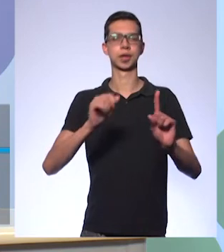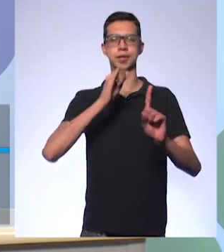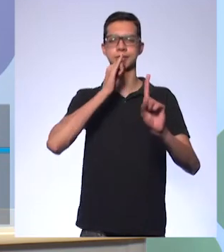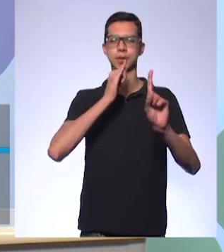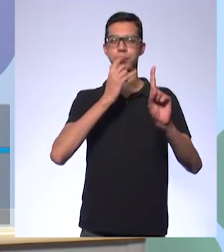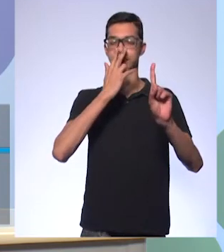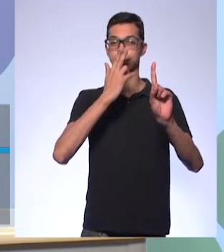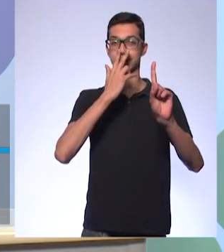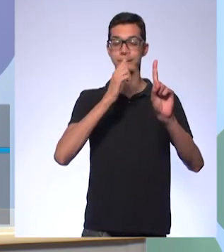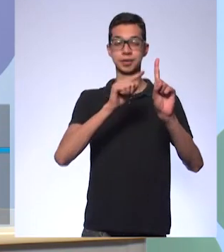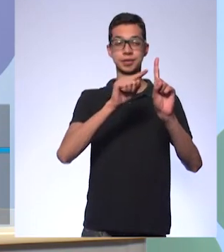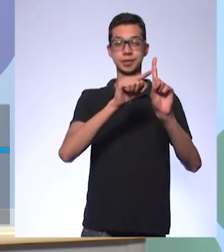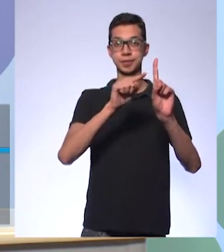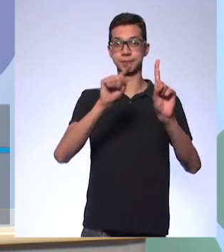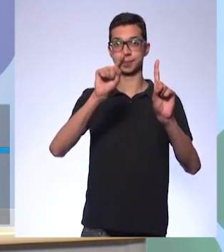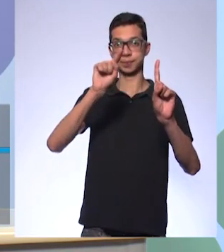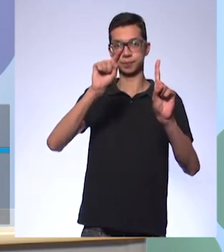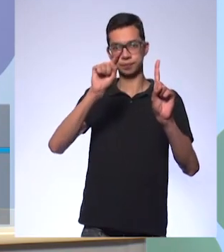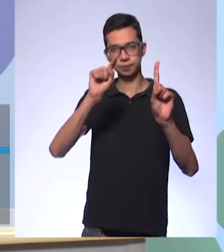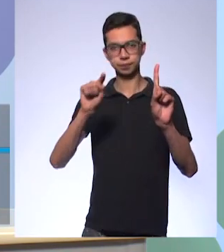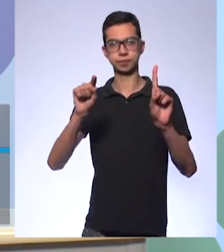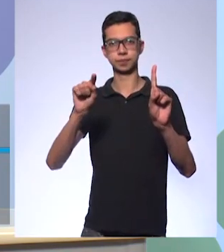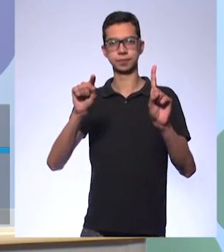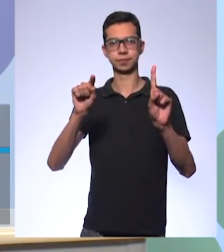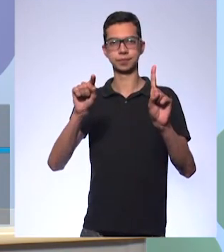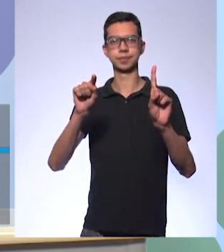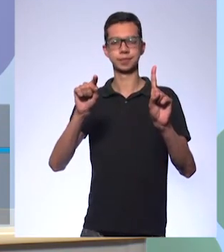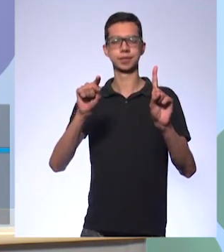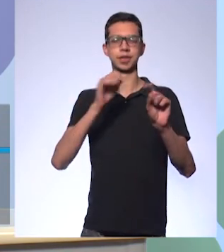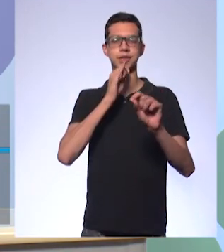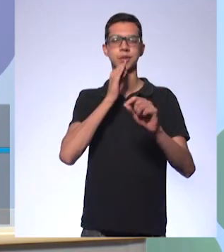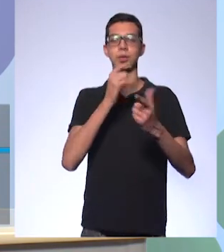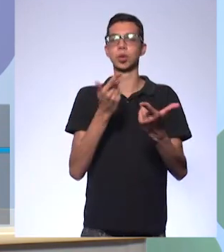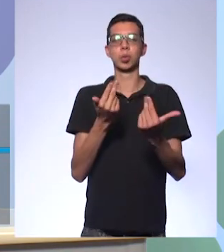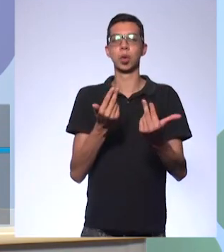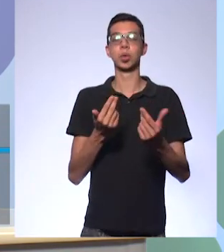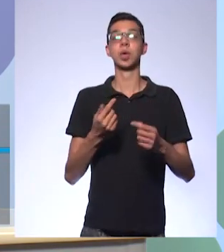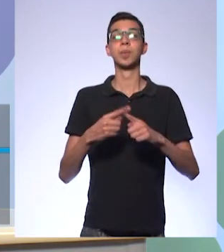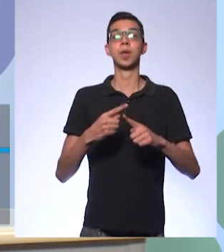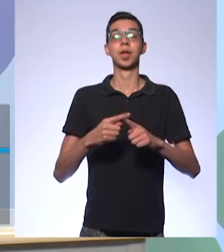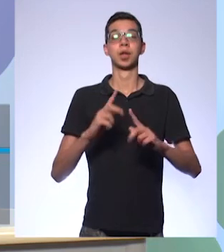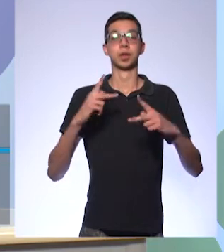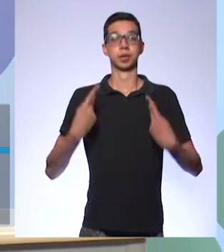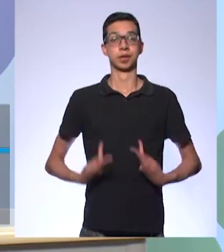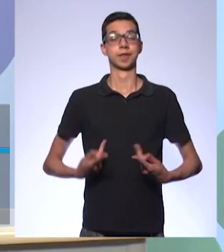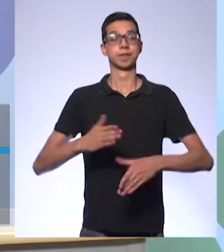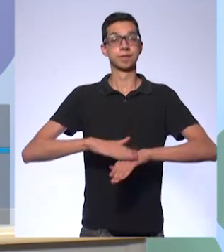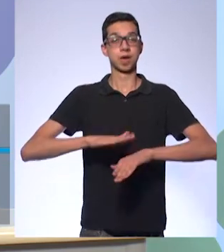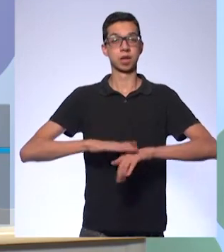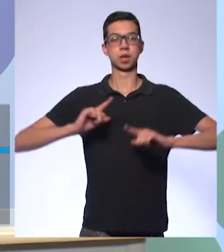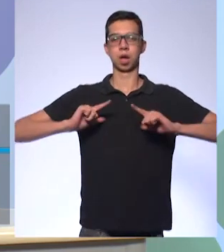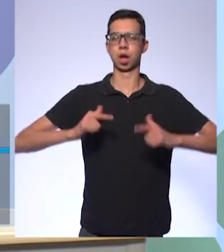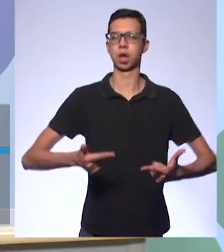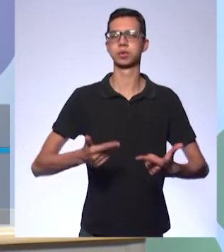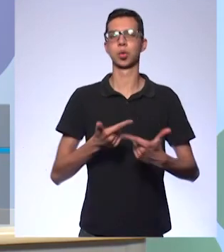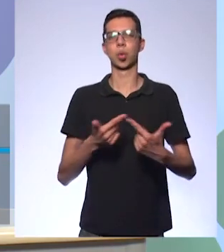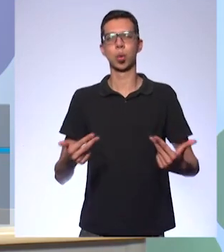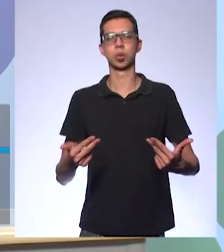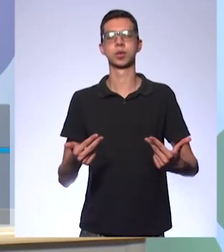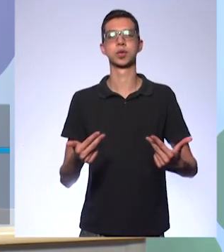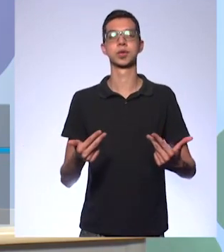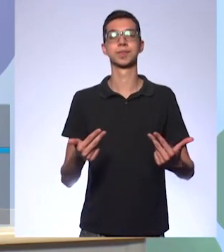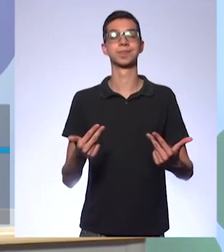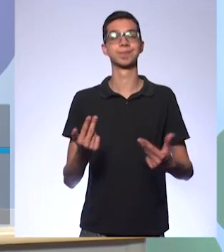são relativos às ações antrópicas, que são as ações feitas pelos homens, né? Pela humanidade. Então, a gente não tem